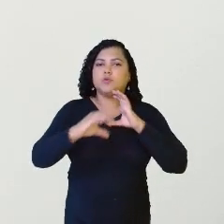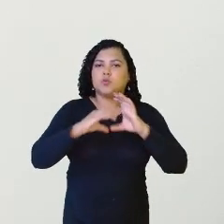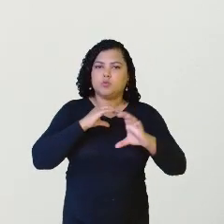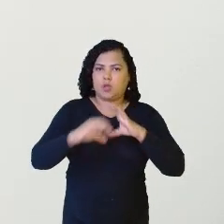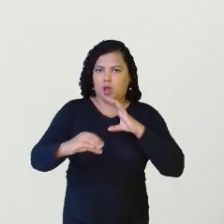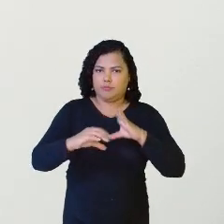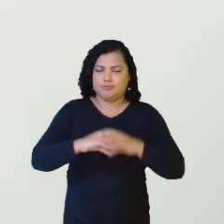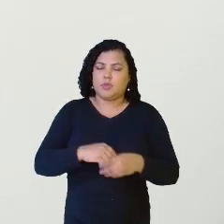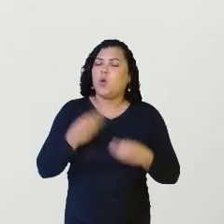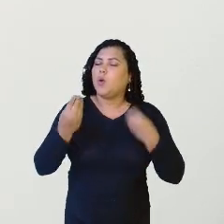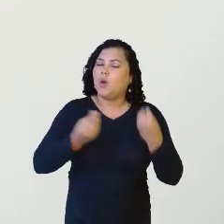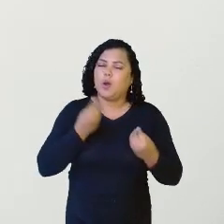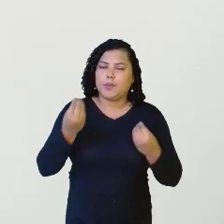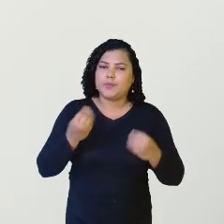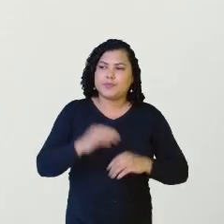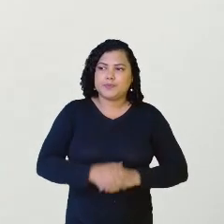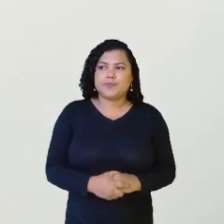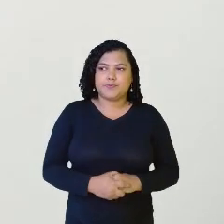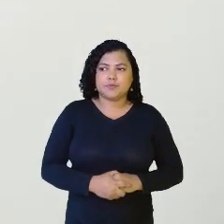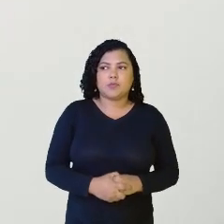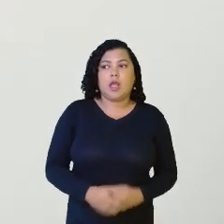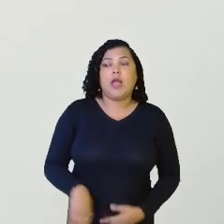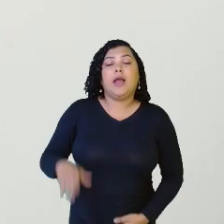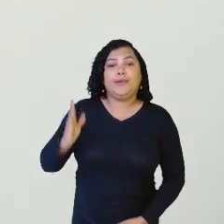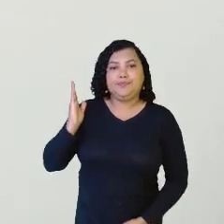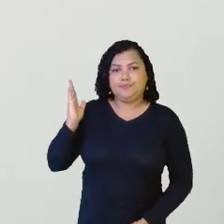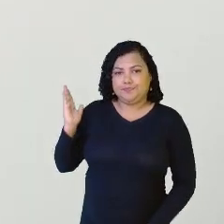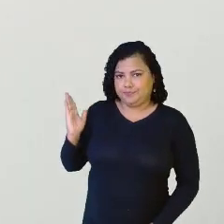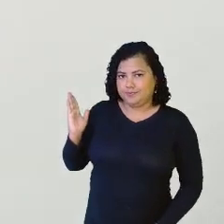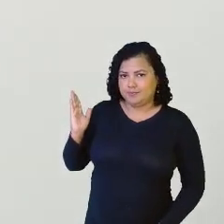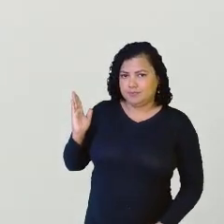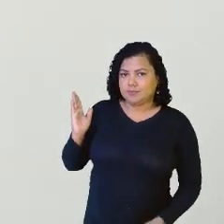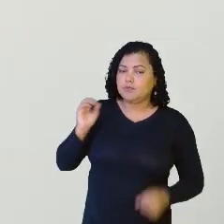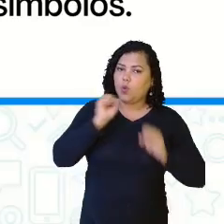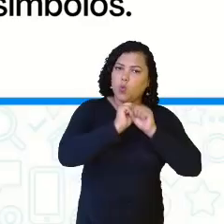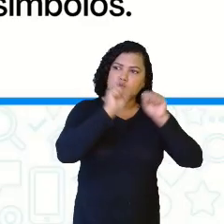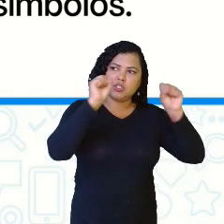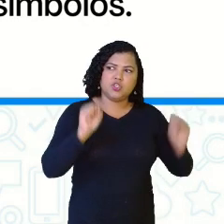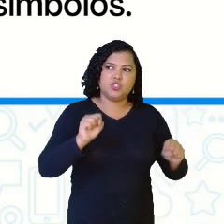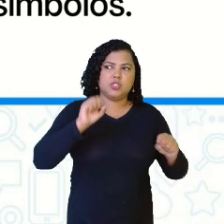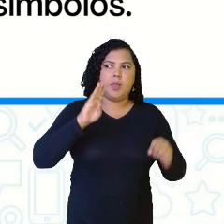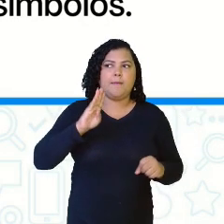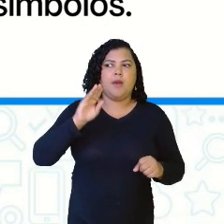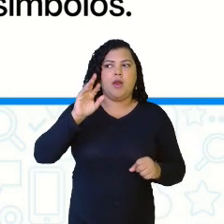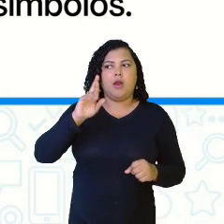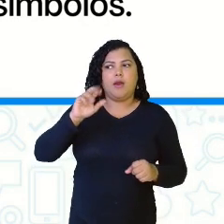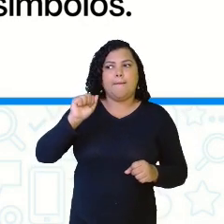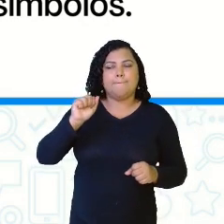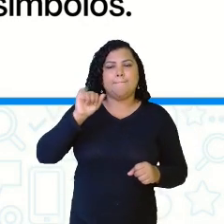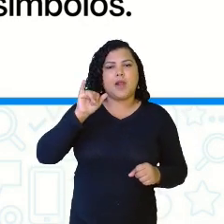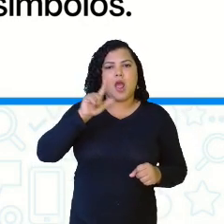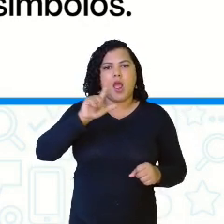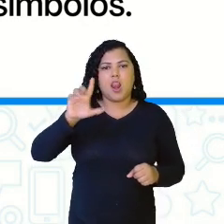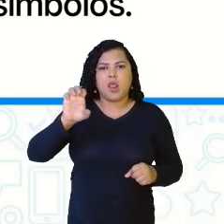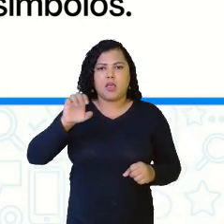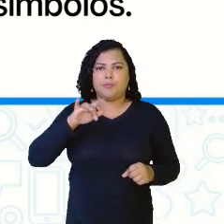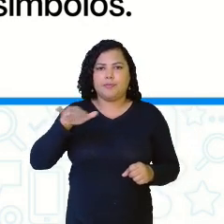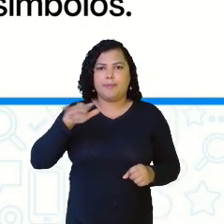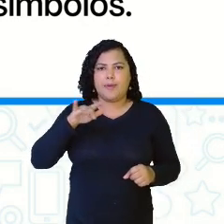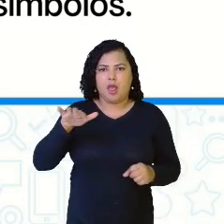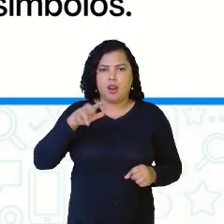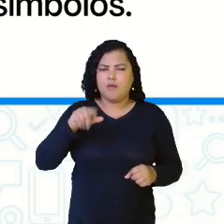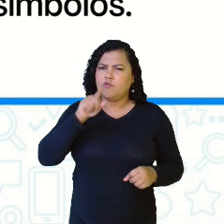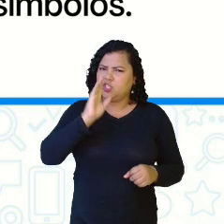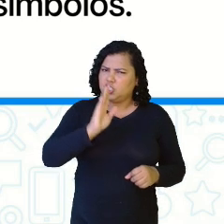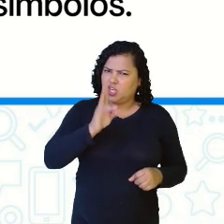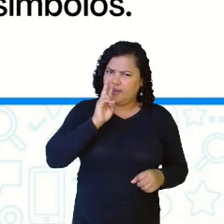se comunicar. Essa maneira de se comunicar é o sistema Braille. Vocês já viram alguém se comunicando por esse